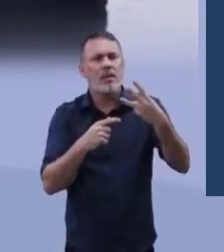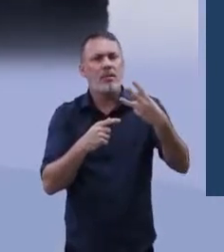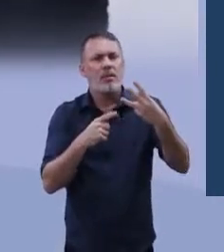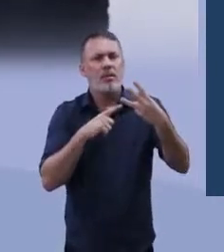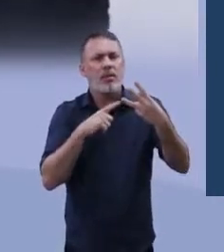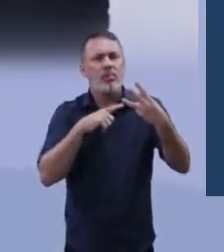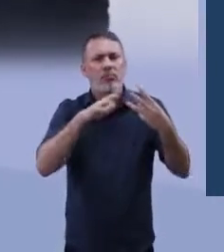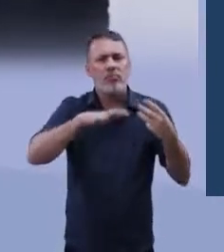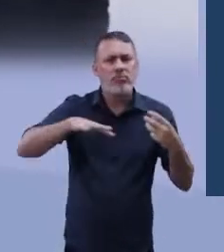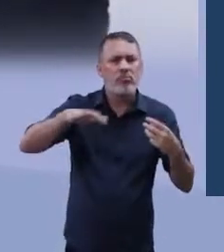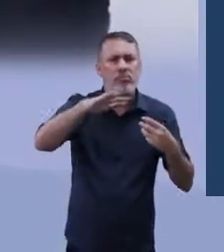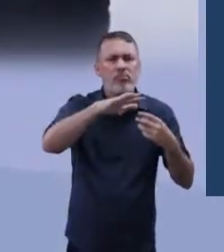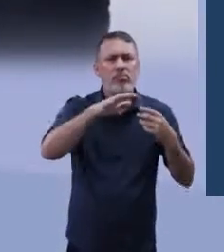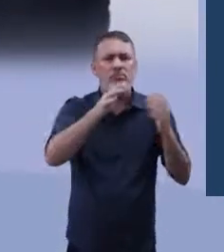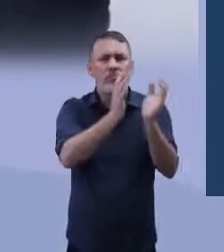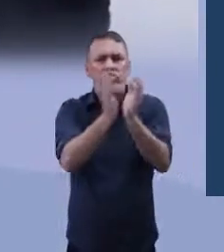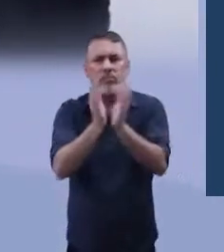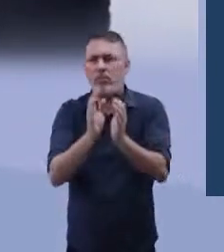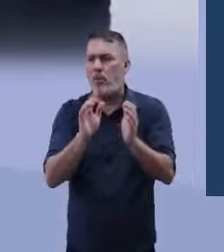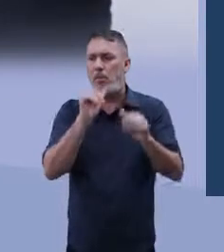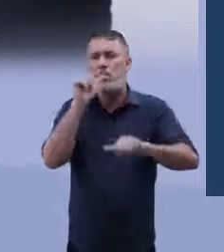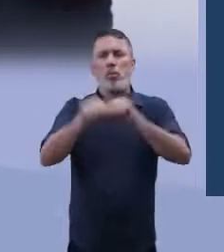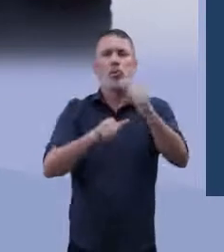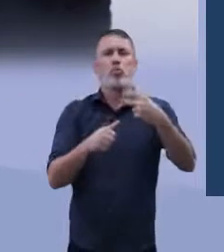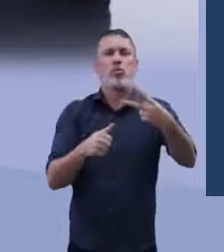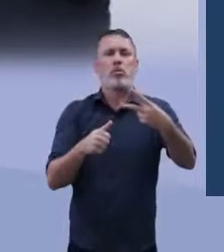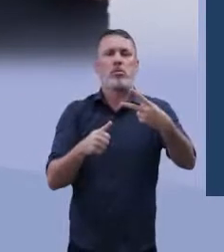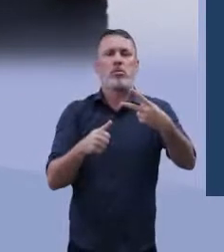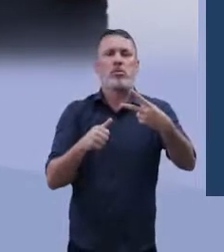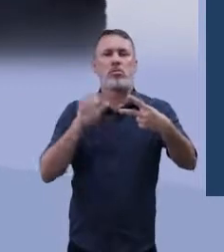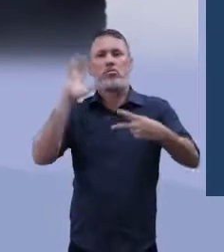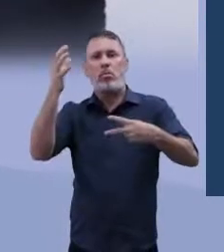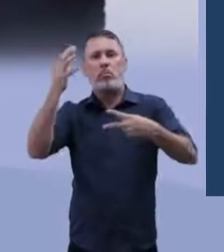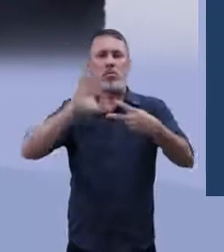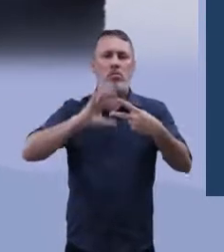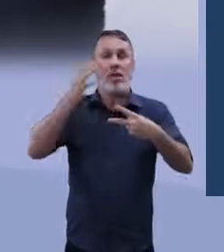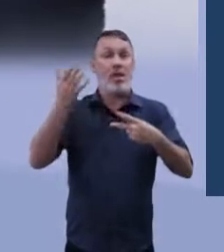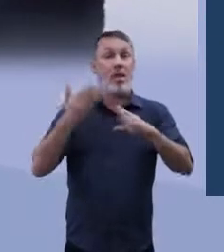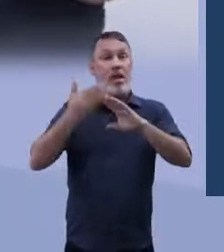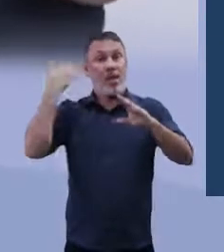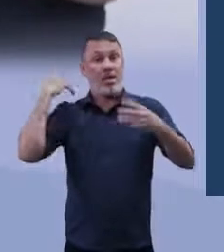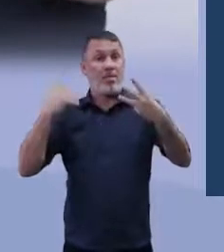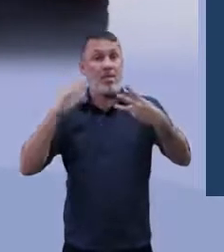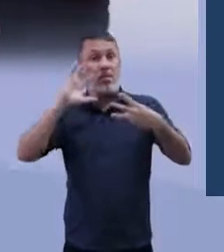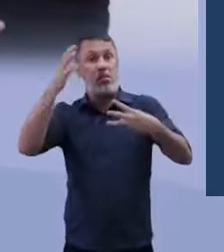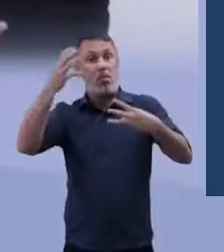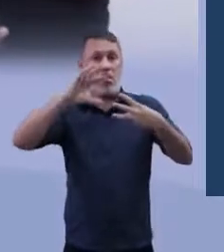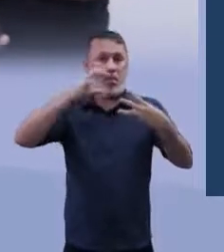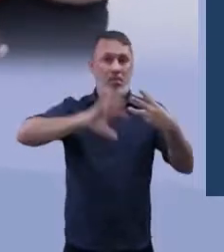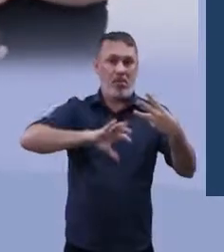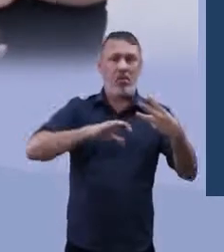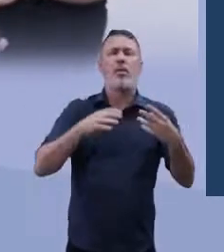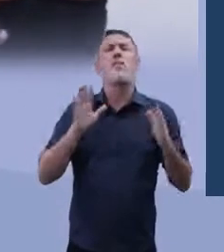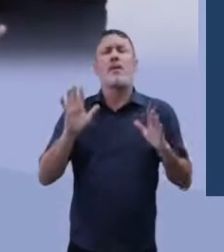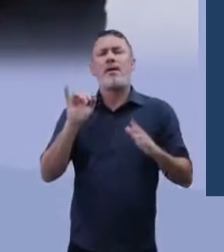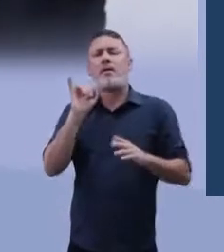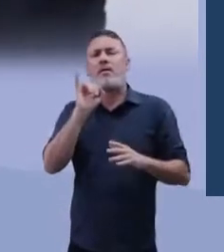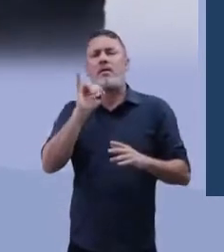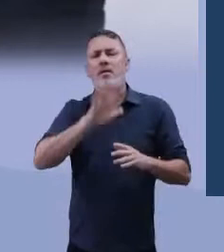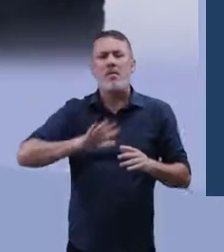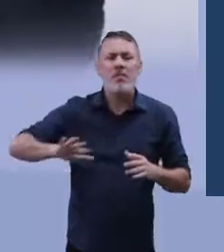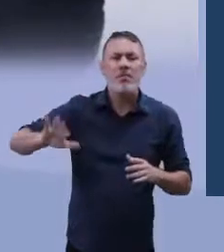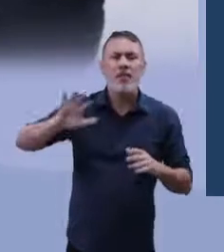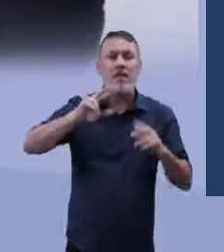três planos. Você verá a obra em dois planos. E esse universo visual,